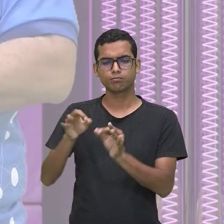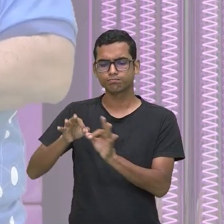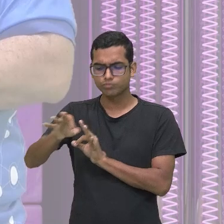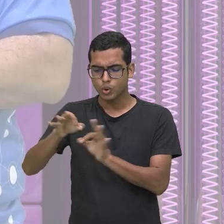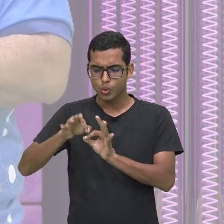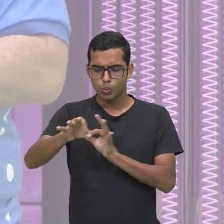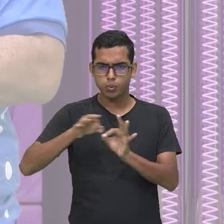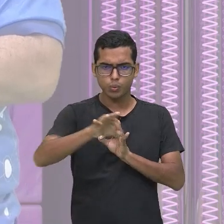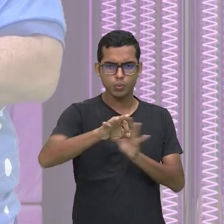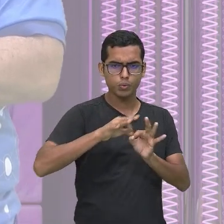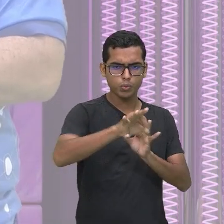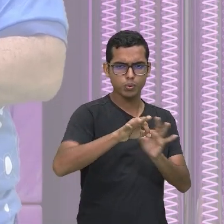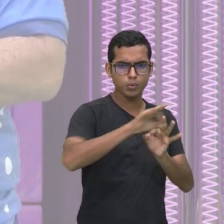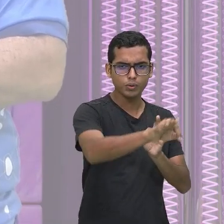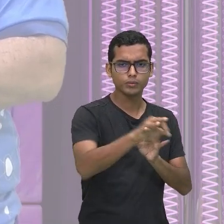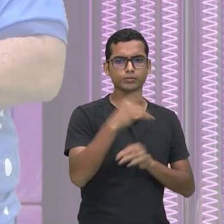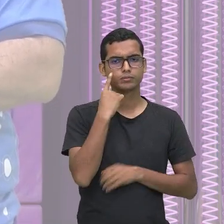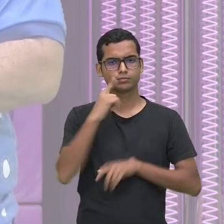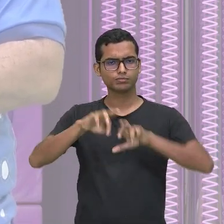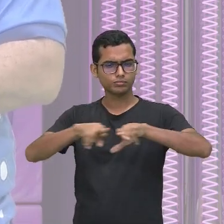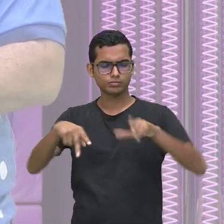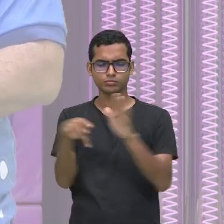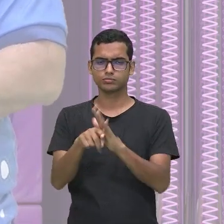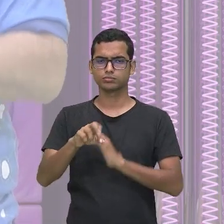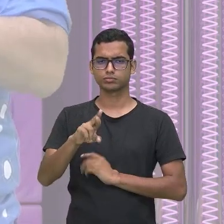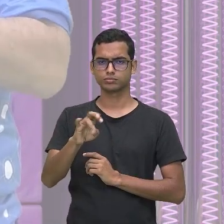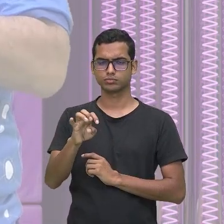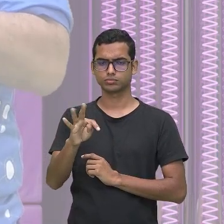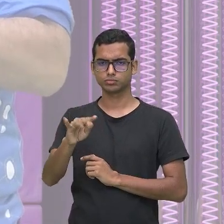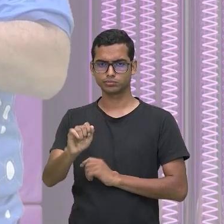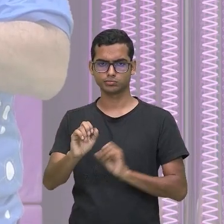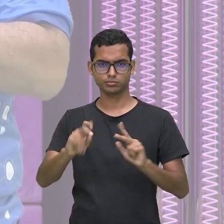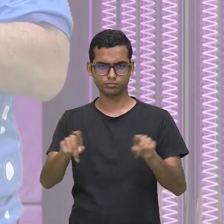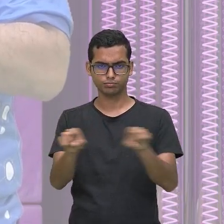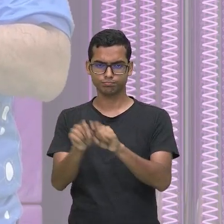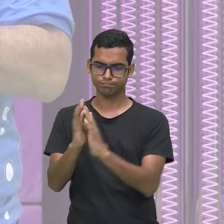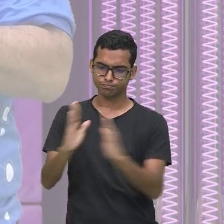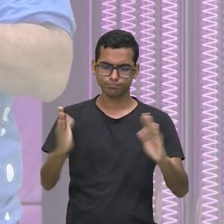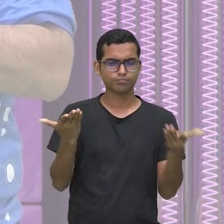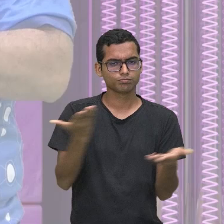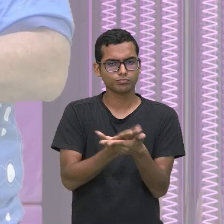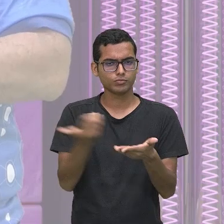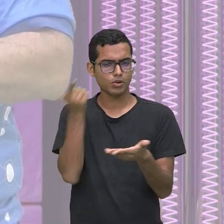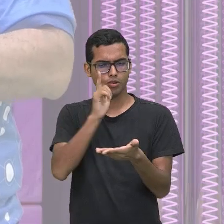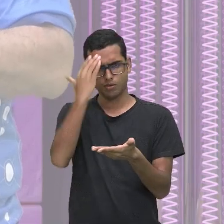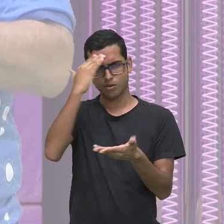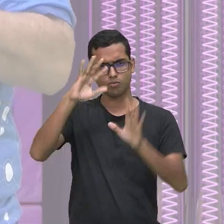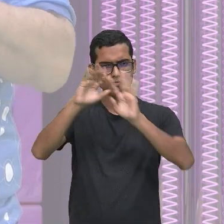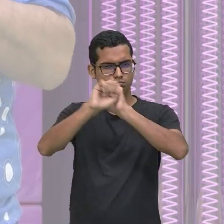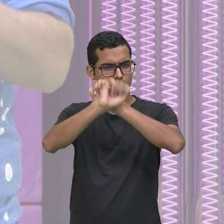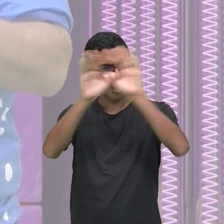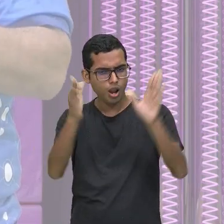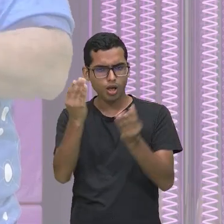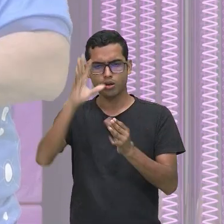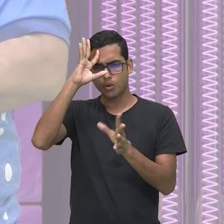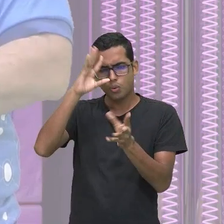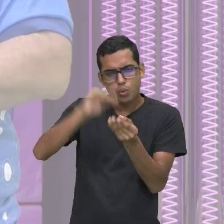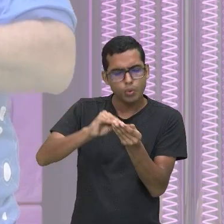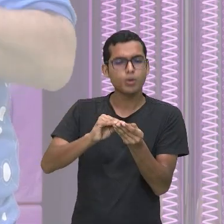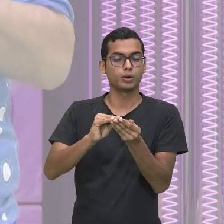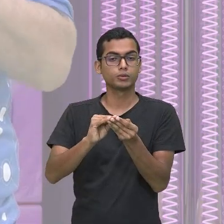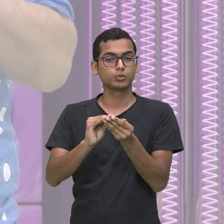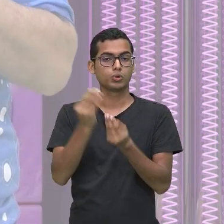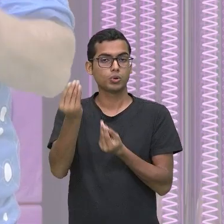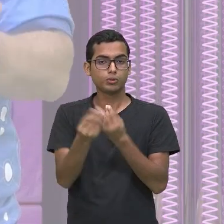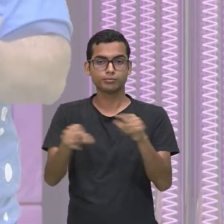aí por infinitas retas. Beleza? Espero que até aqui você esteja compreendendo essa noção intuitiva, essa